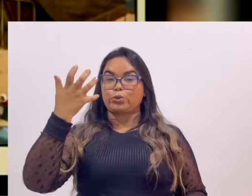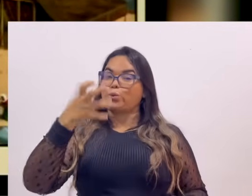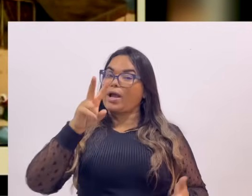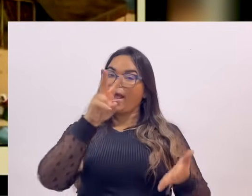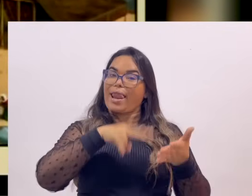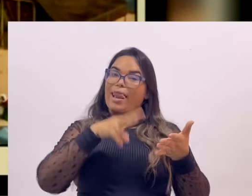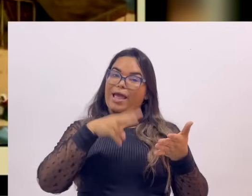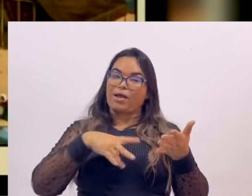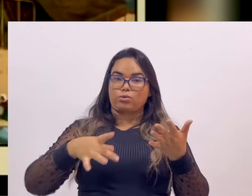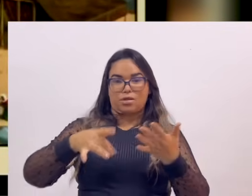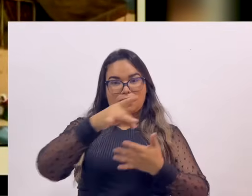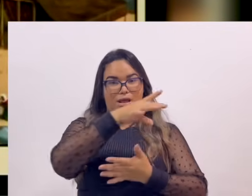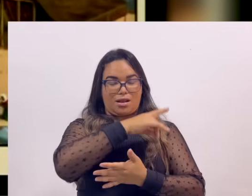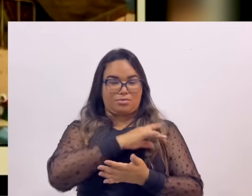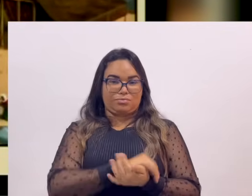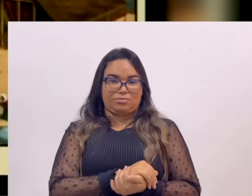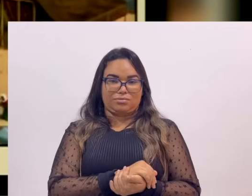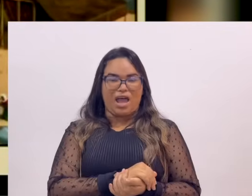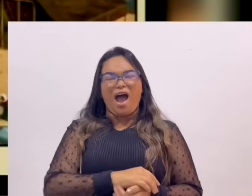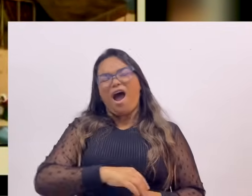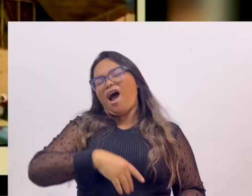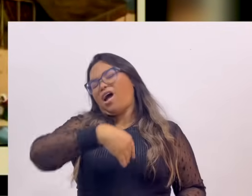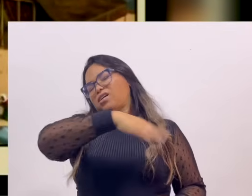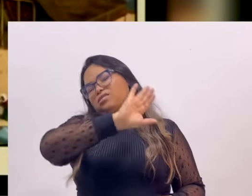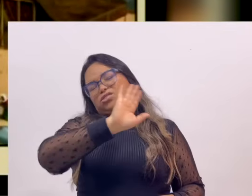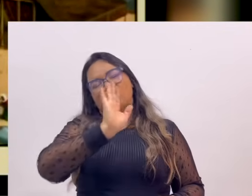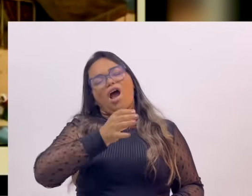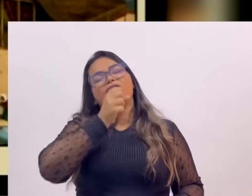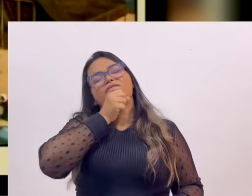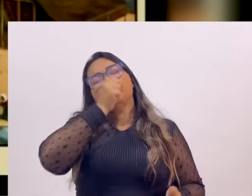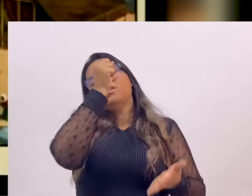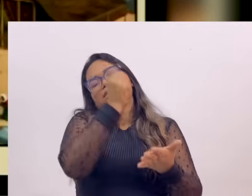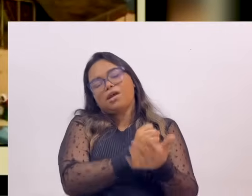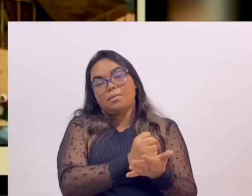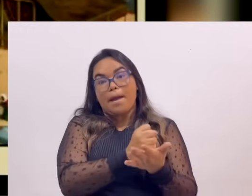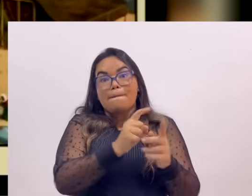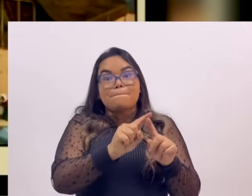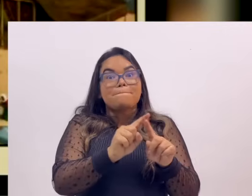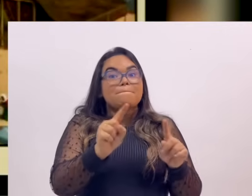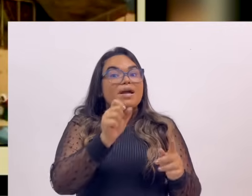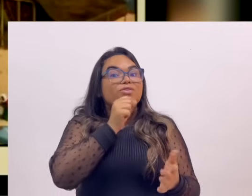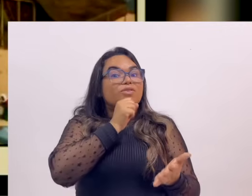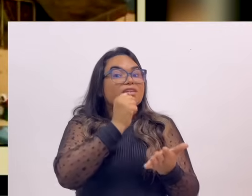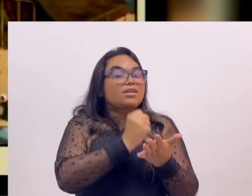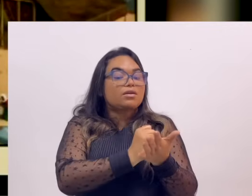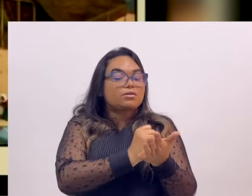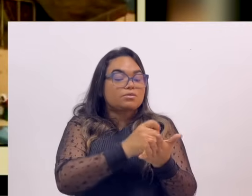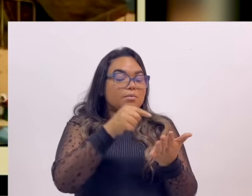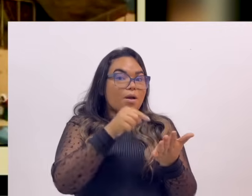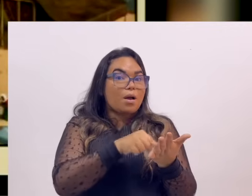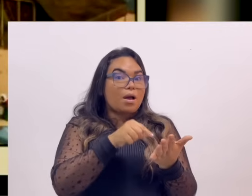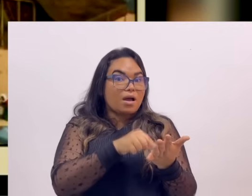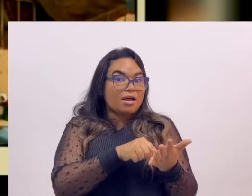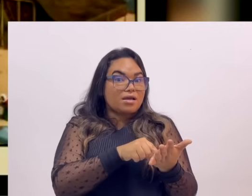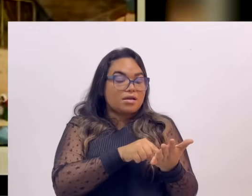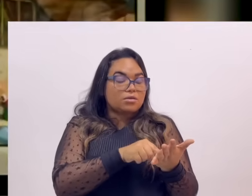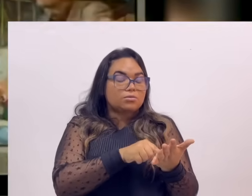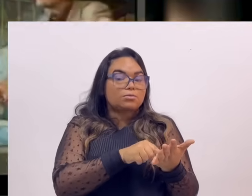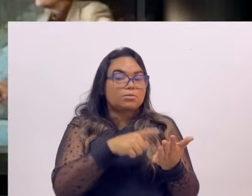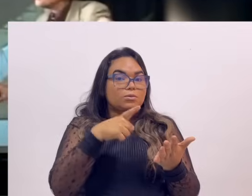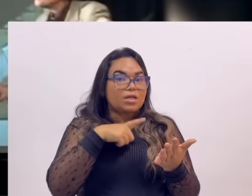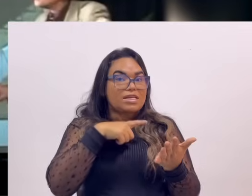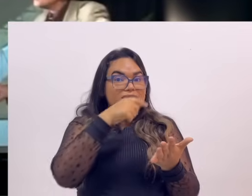E dizem que aquilo era para o Antigo Testamento. Mas o Antigo Testamento foi escrito para a nossa exortação. Diz Paulo,